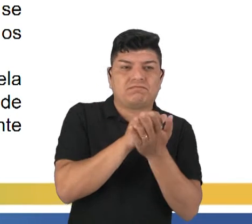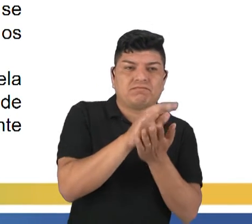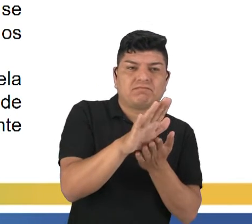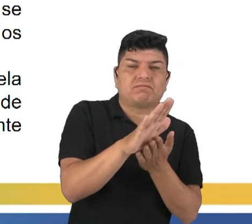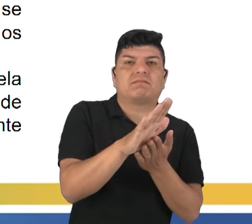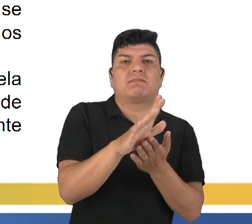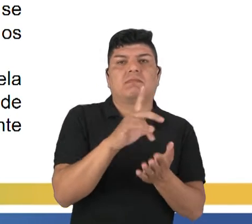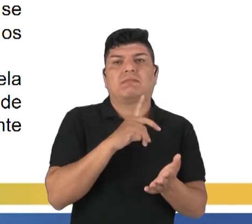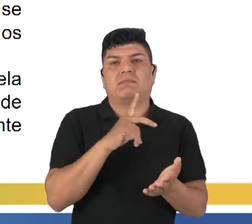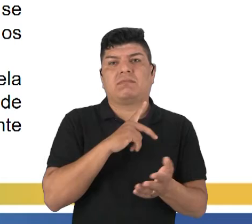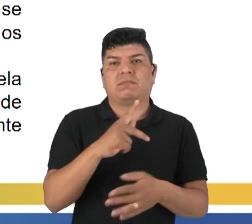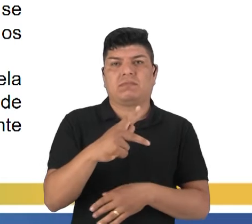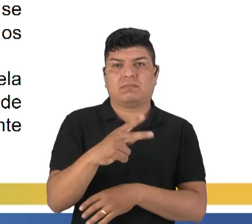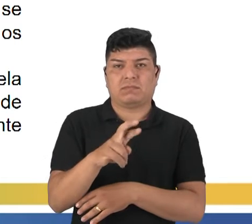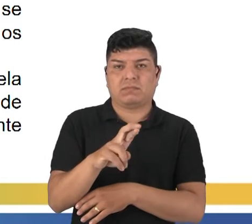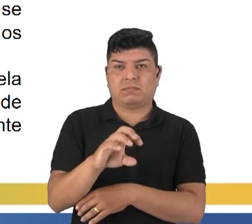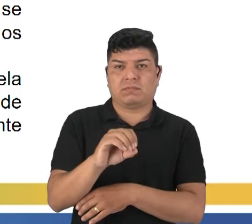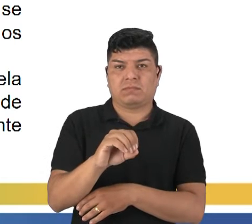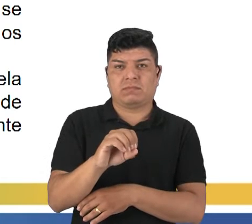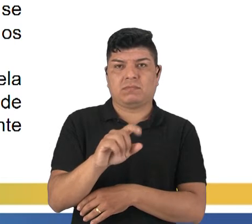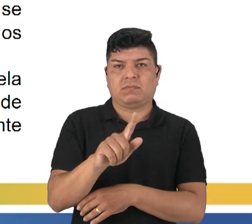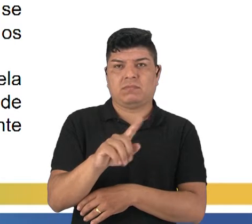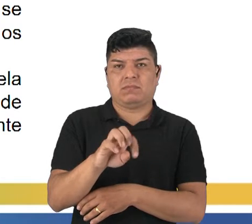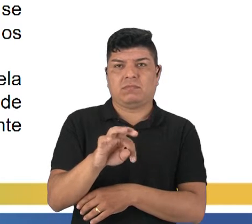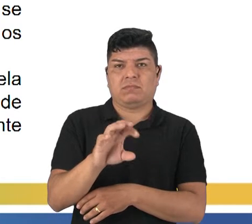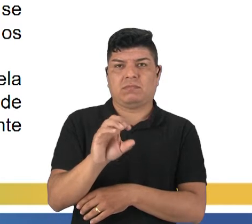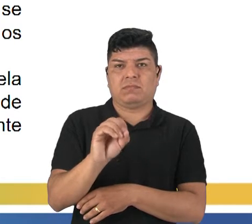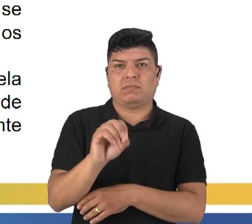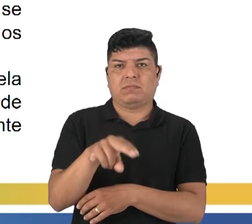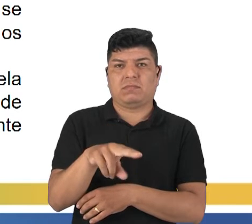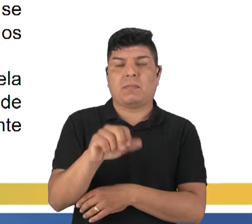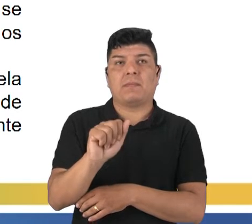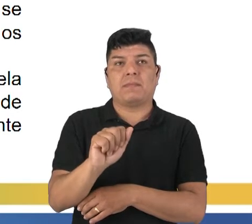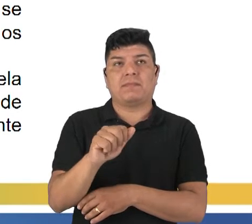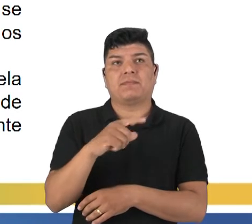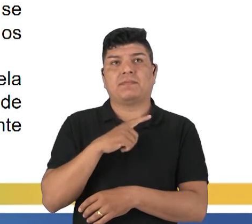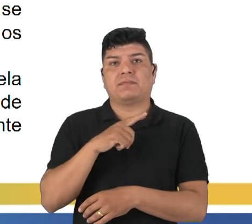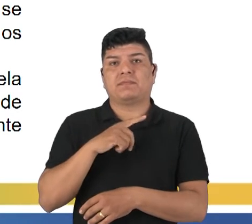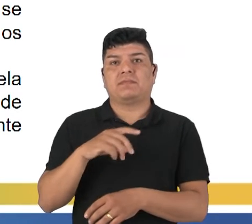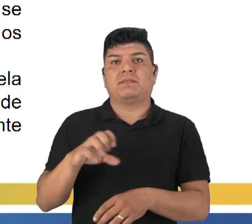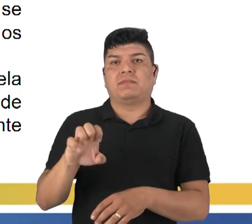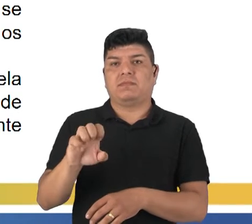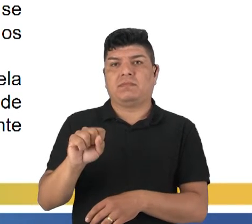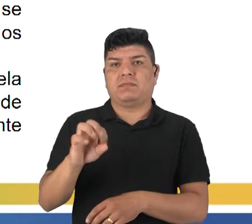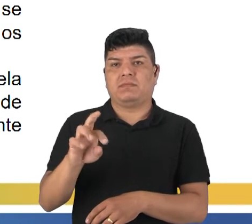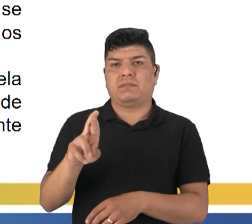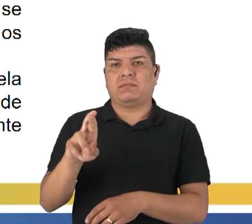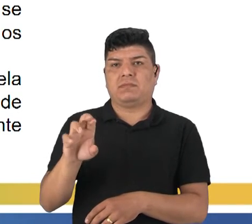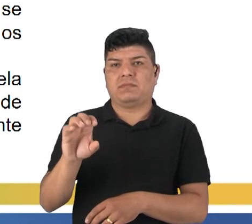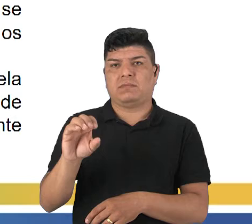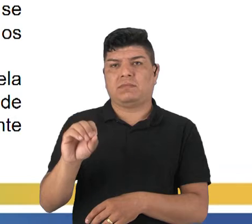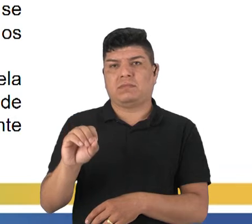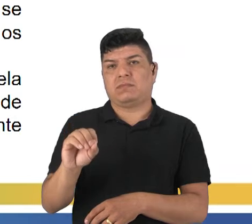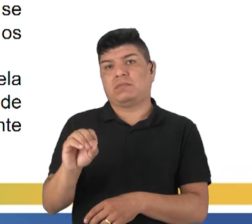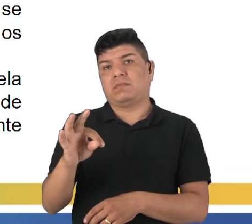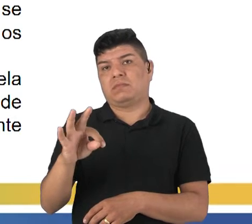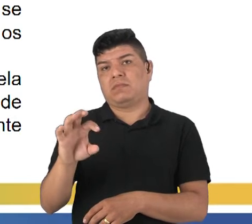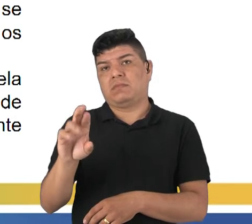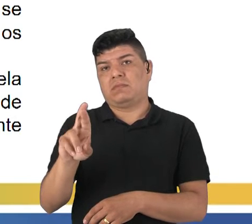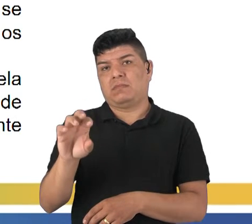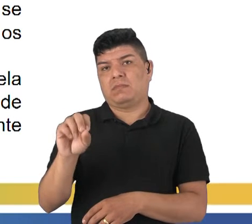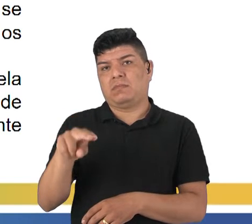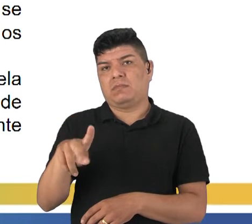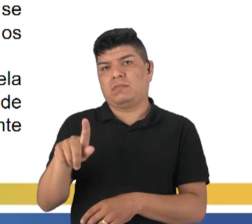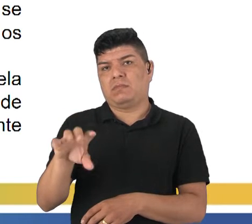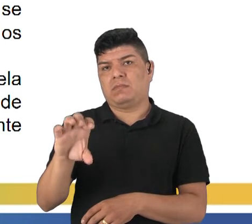quantidades altas de progesterona e também quantidades de estrogênios. Esse amadurecimento